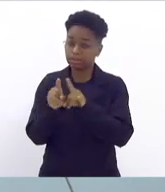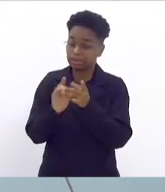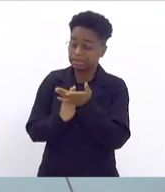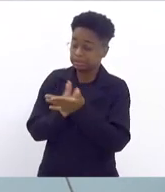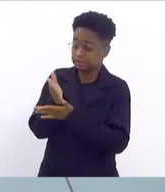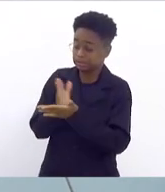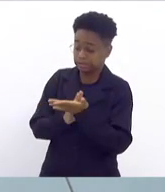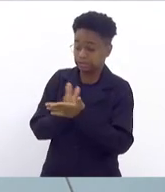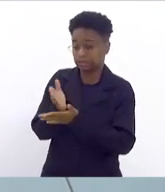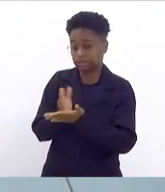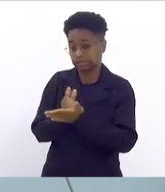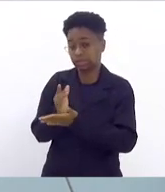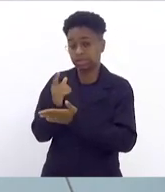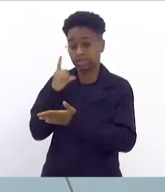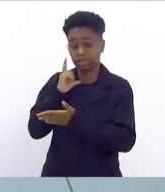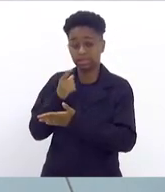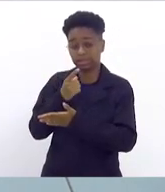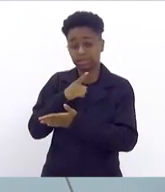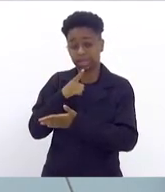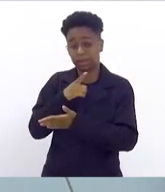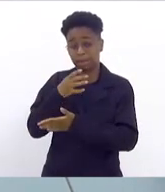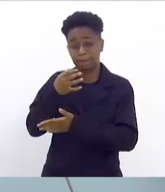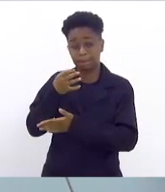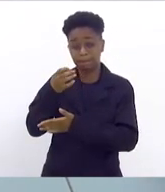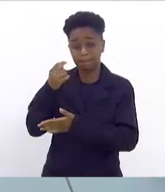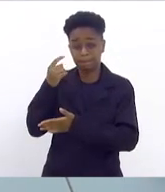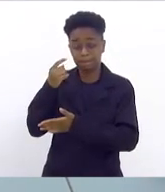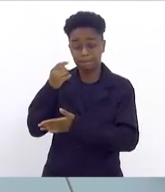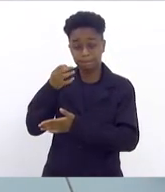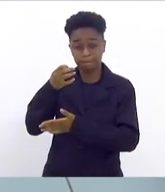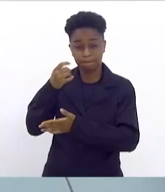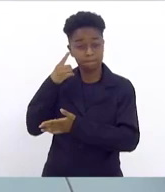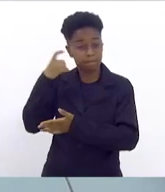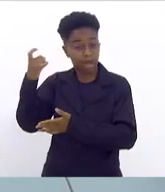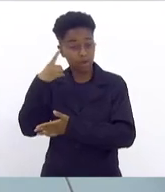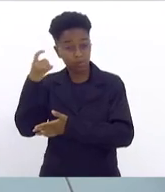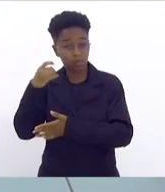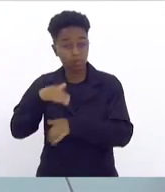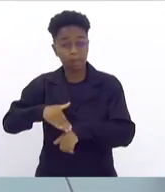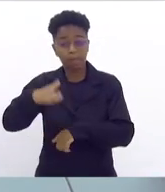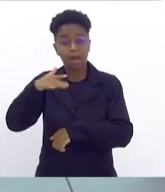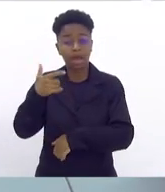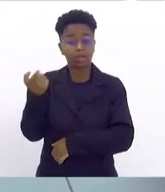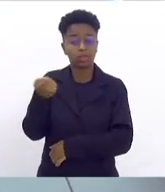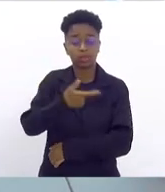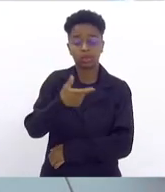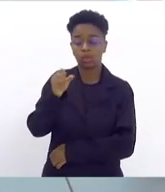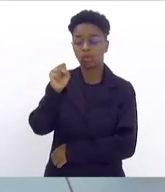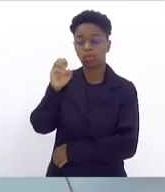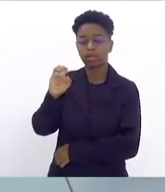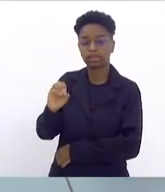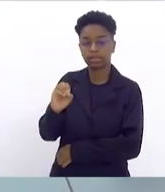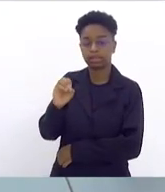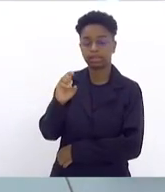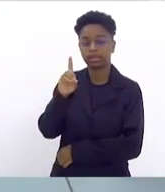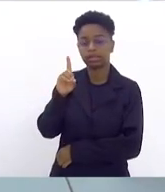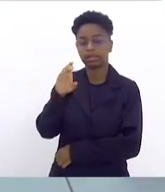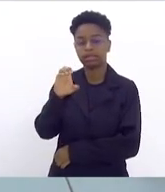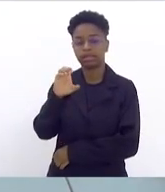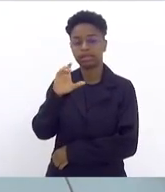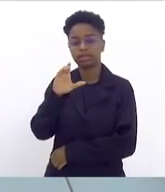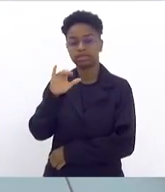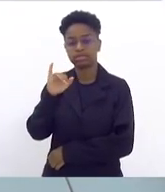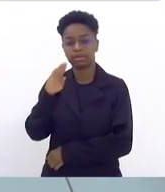decibéis que pode ser maior até que 80 decibéis, né, que é o limite de suporte para ter uma